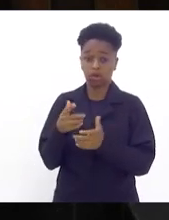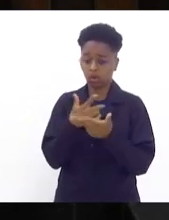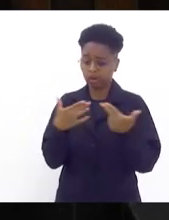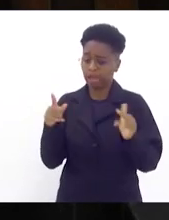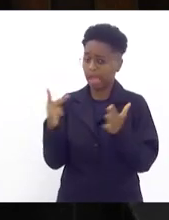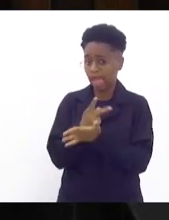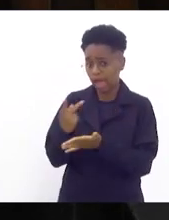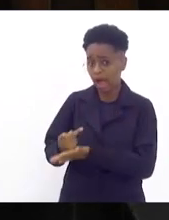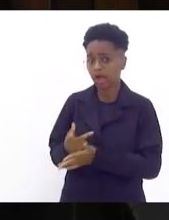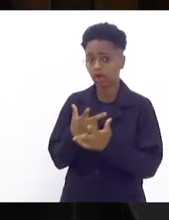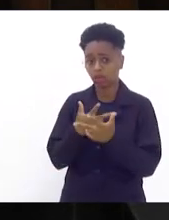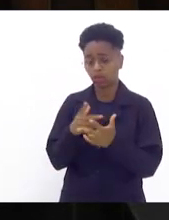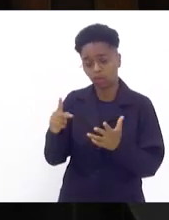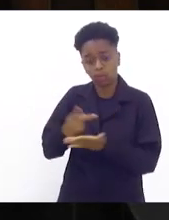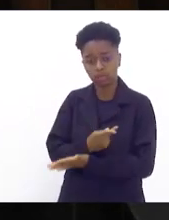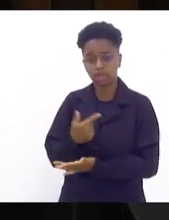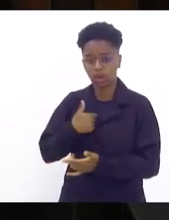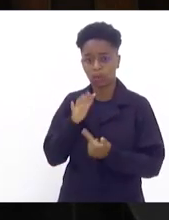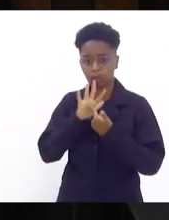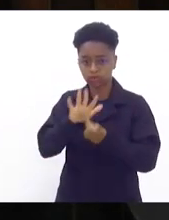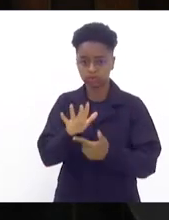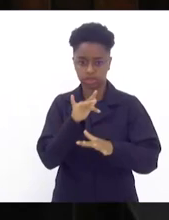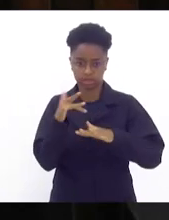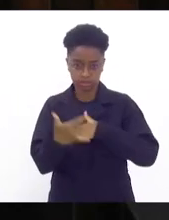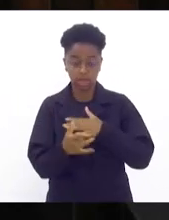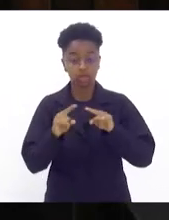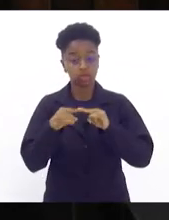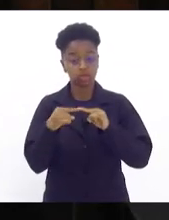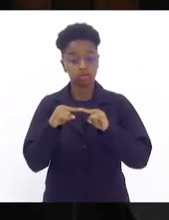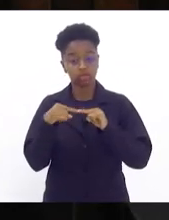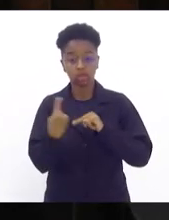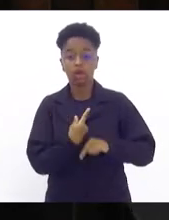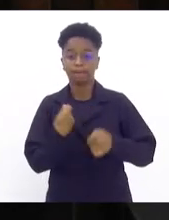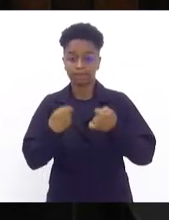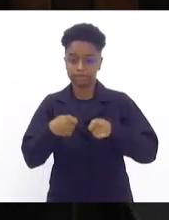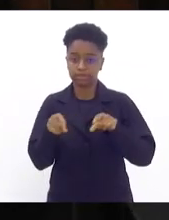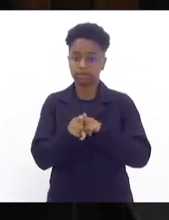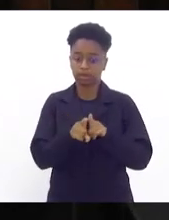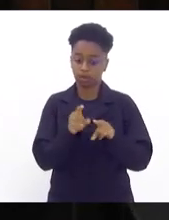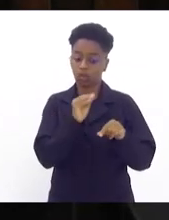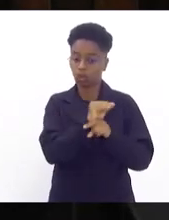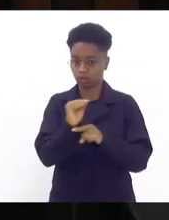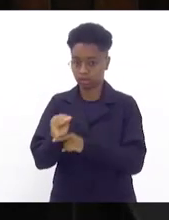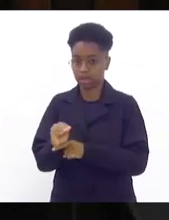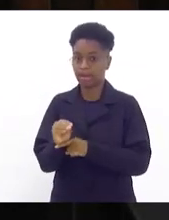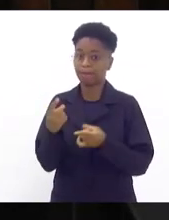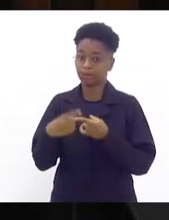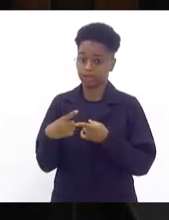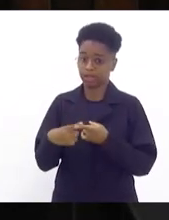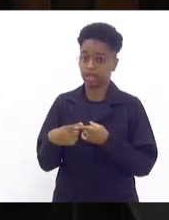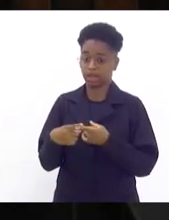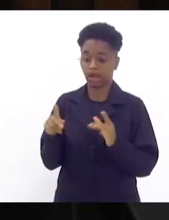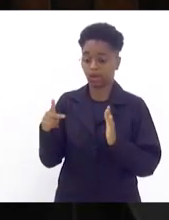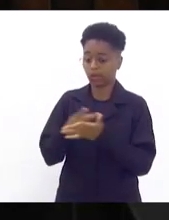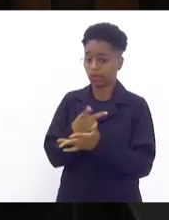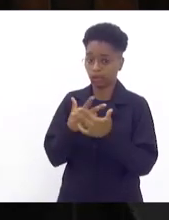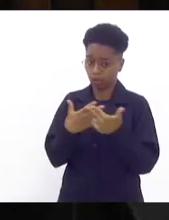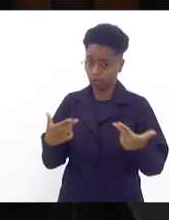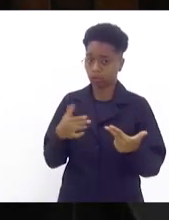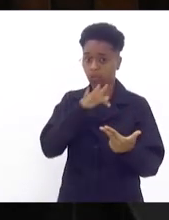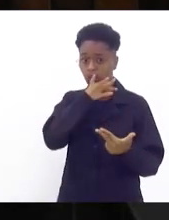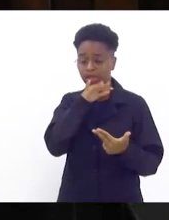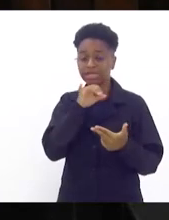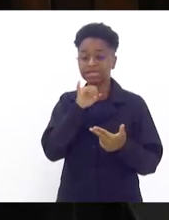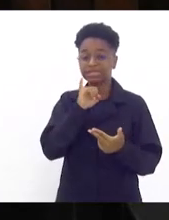eu, inclusive, demonstrei isso nas redes sociais, e a gente também precisa cuidar dos arredores. Ou seja, está virando um drama quem vai